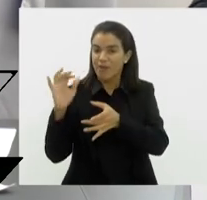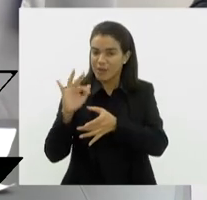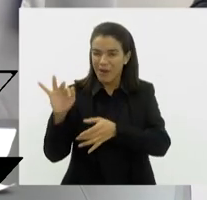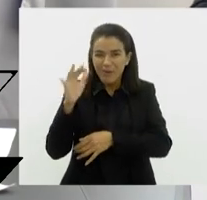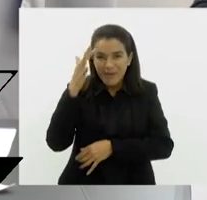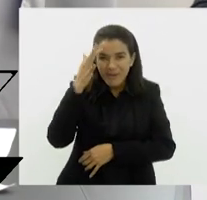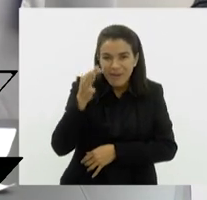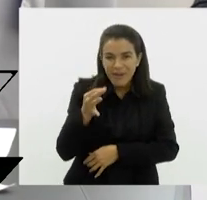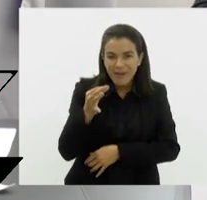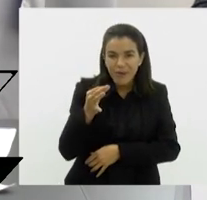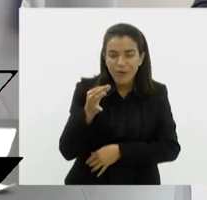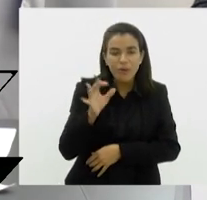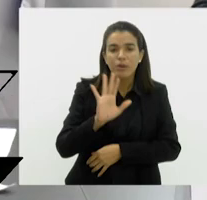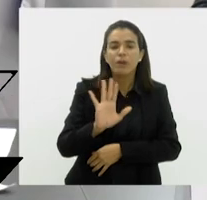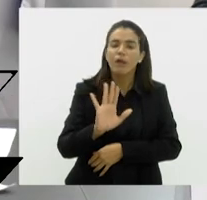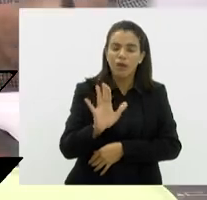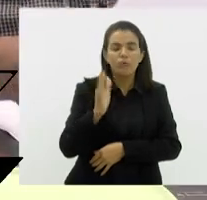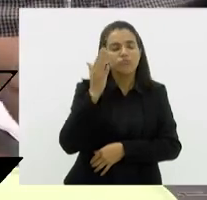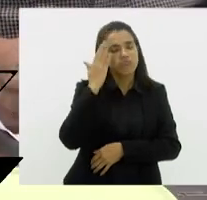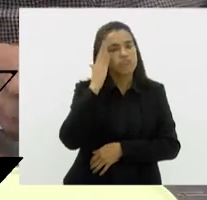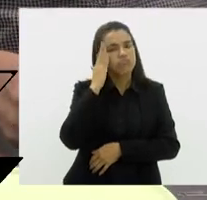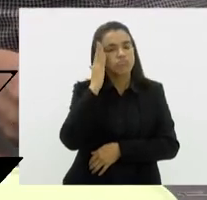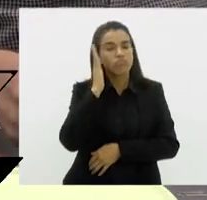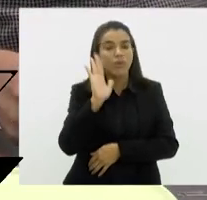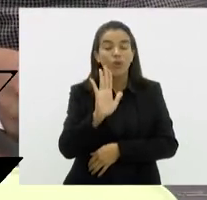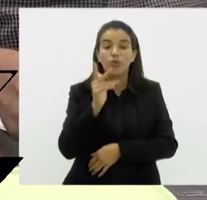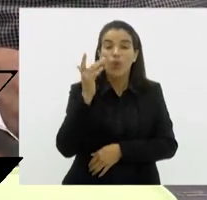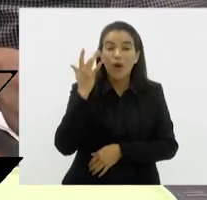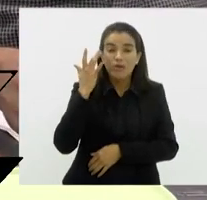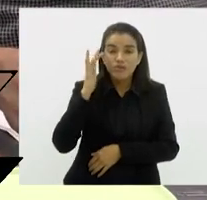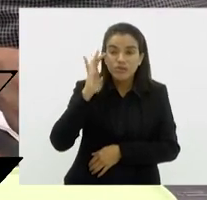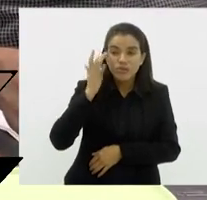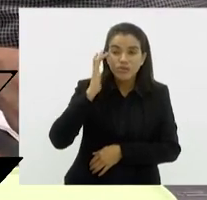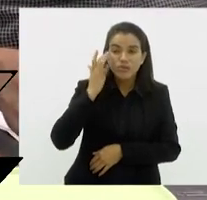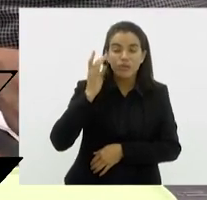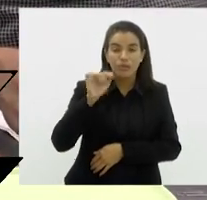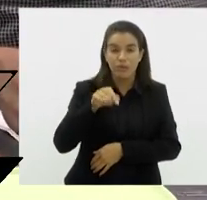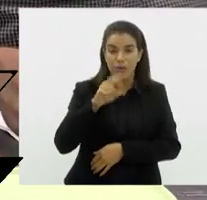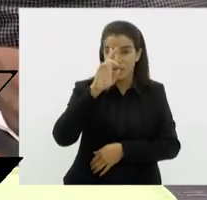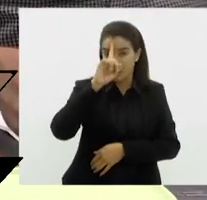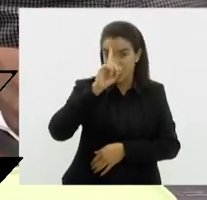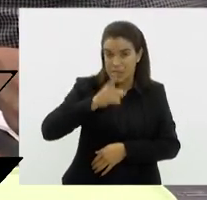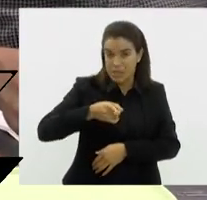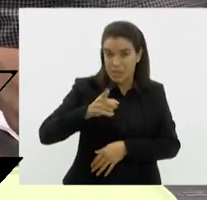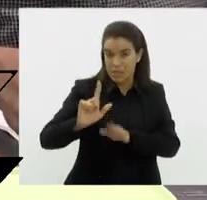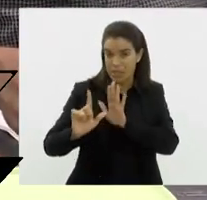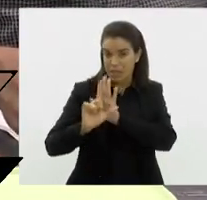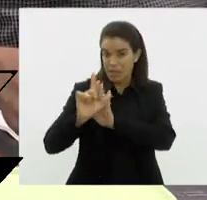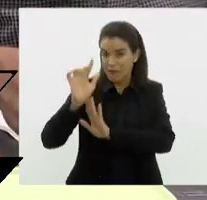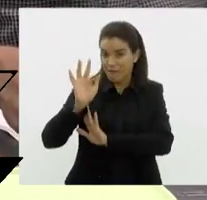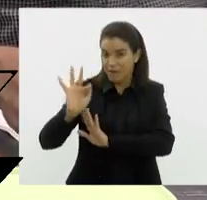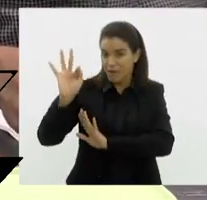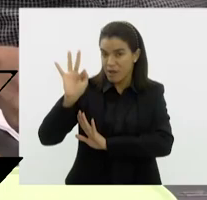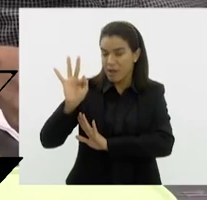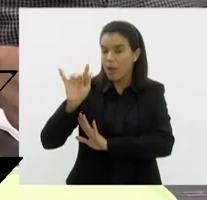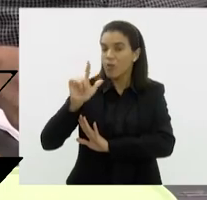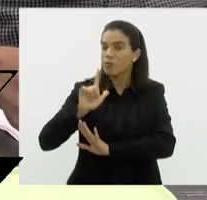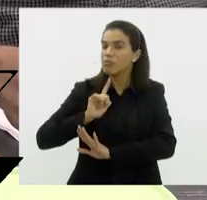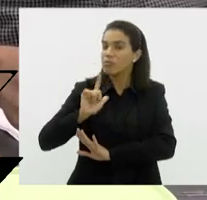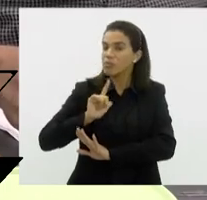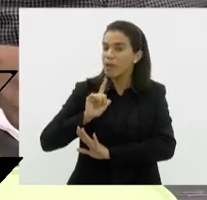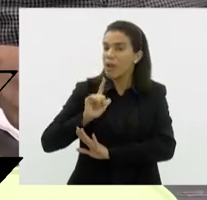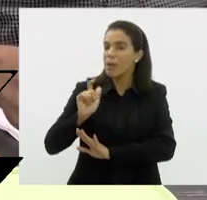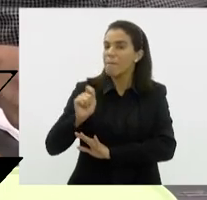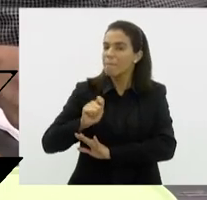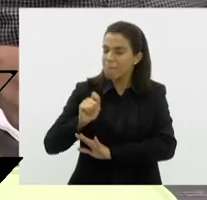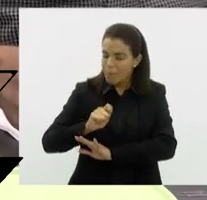Compreendeu? Não, eu não estou negando isso. Eu estou achando que, como essa determinação da lei federal é cautelosa... Poderia